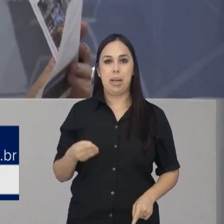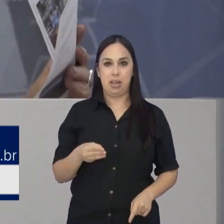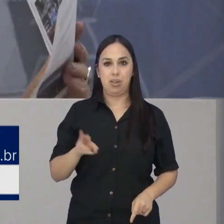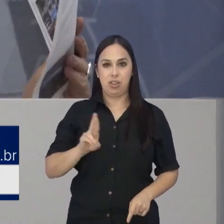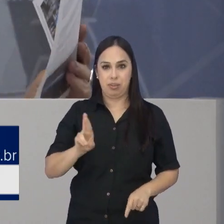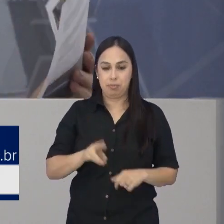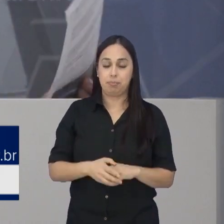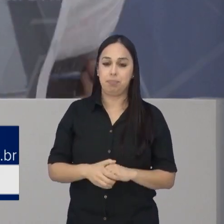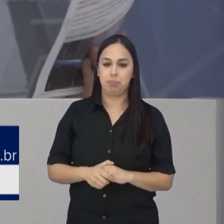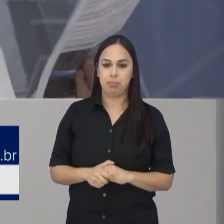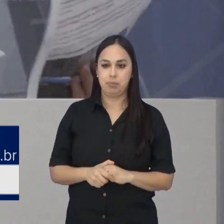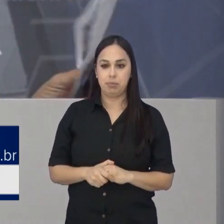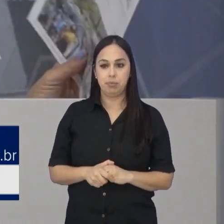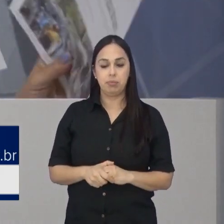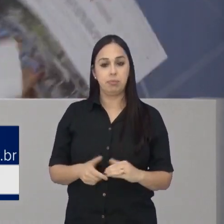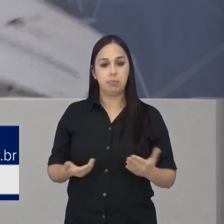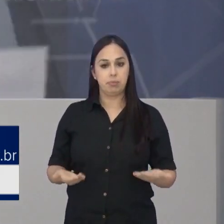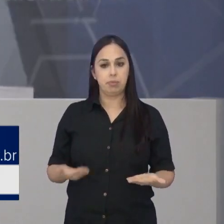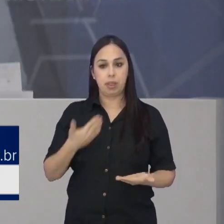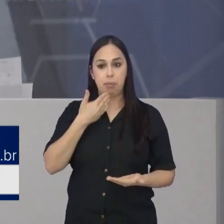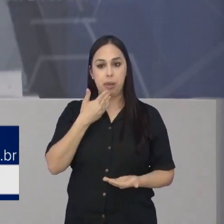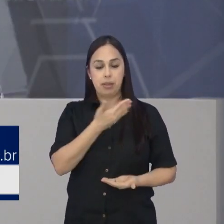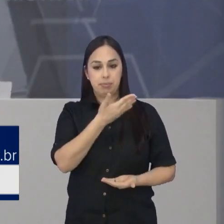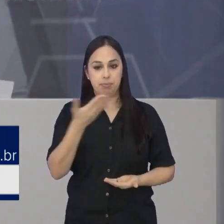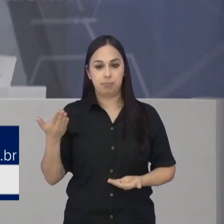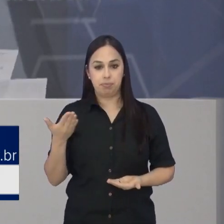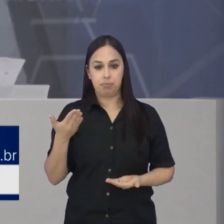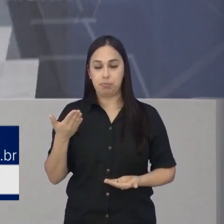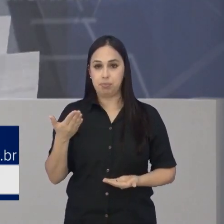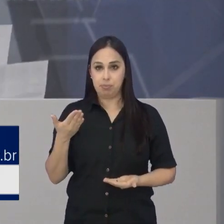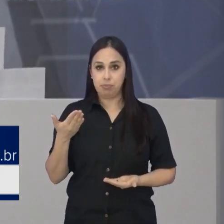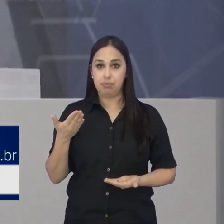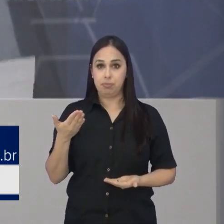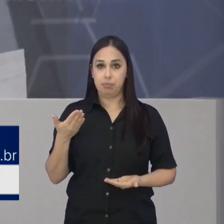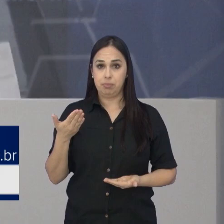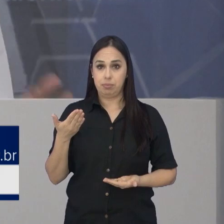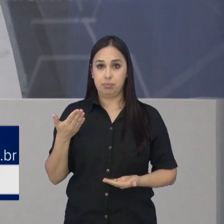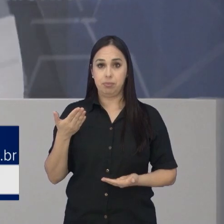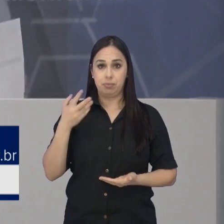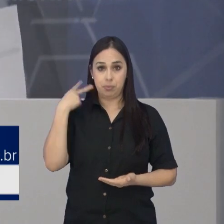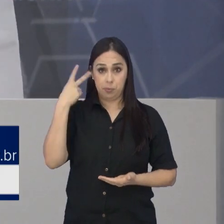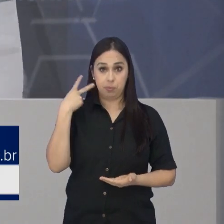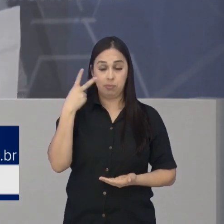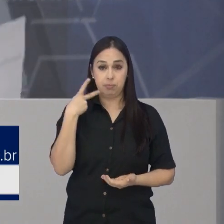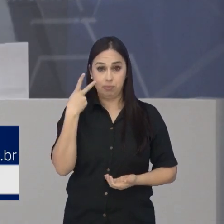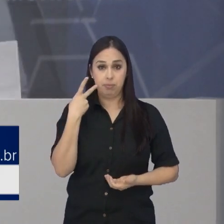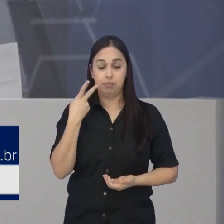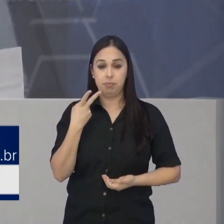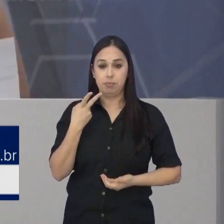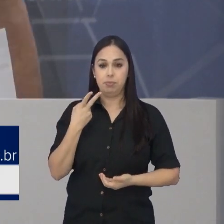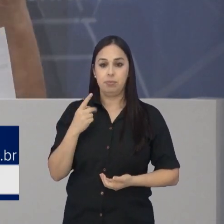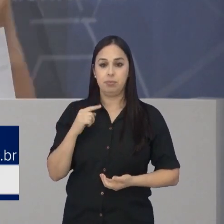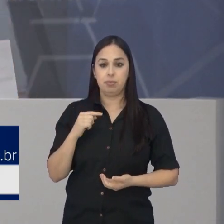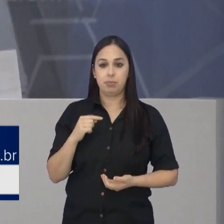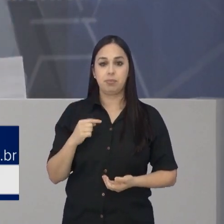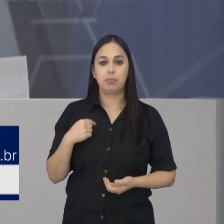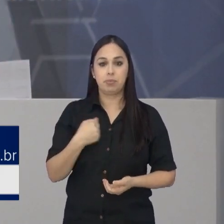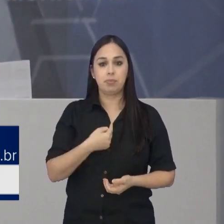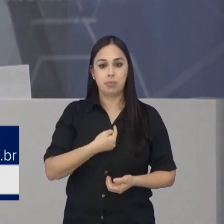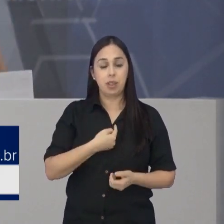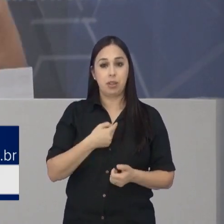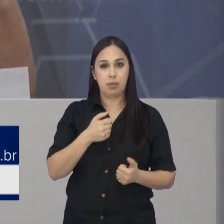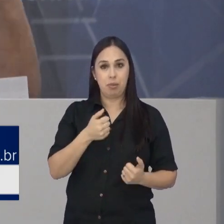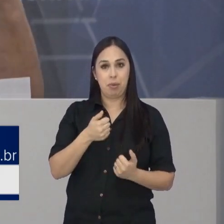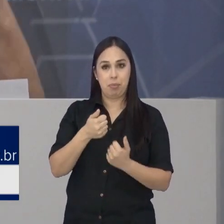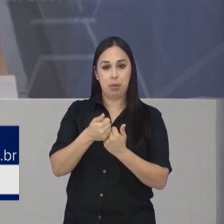aqui, peço aí aos vereadores da bancada do senhor prefeito, nós vamos